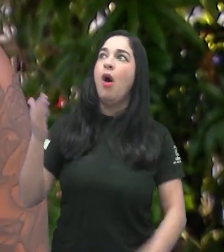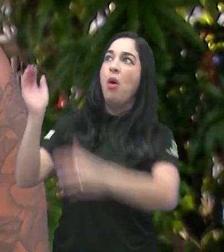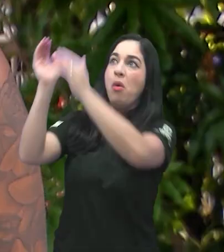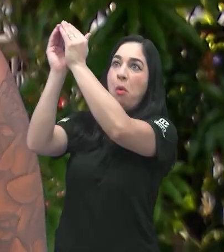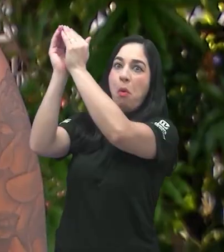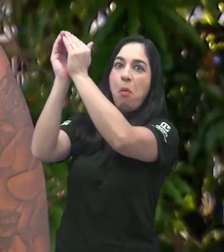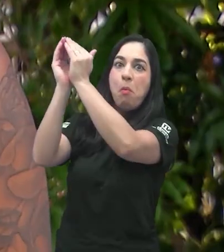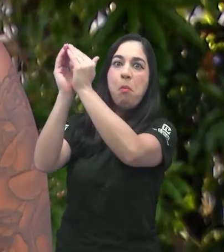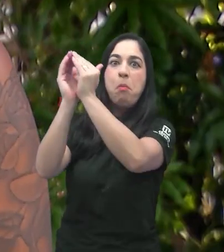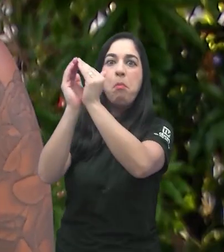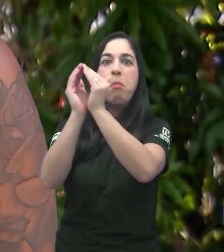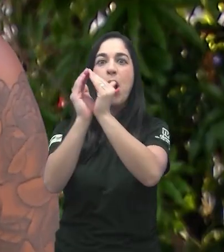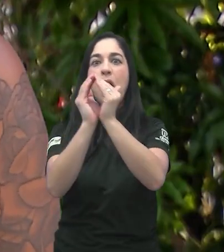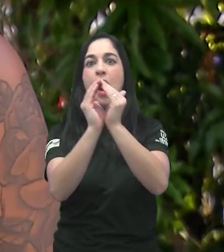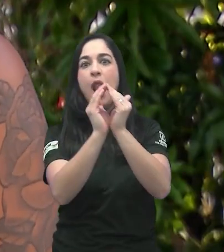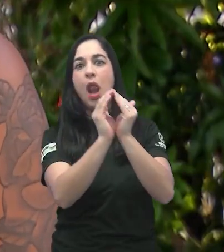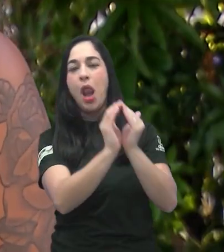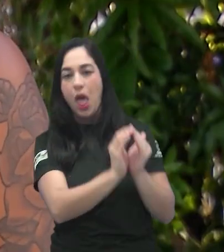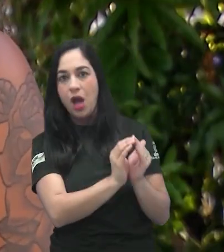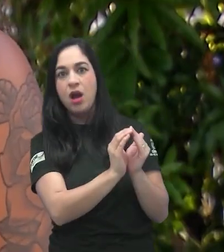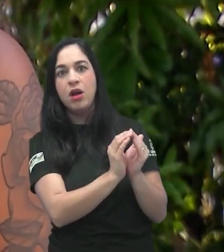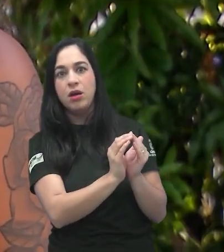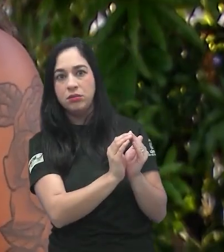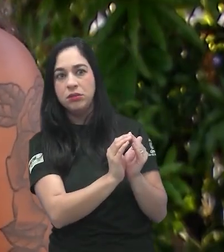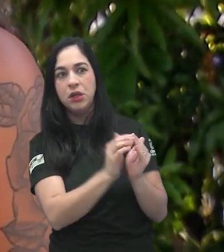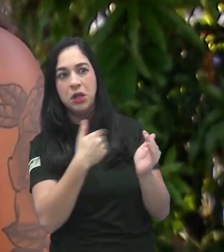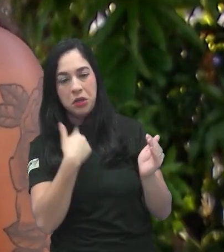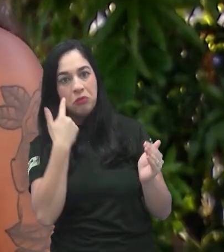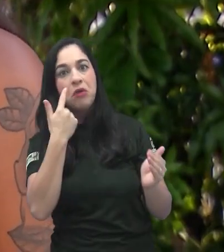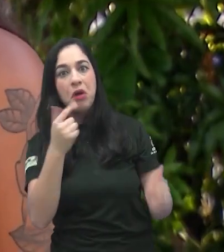aproximei, eu já tomei aquele susto. Falei, nossa, um